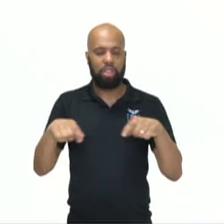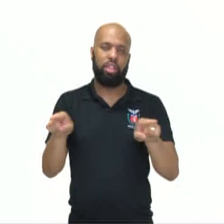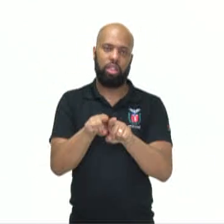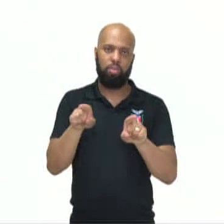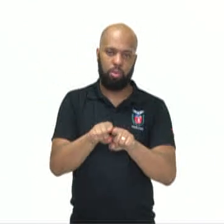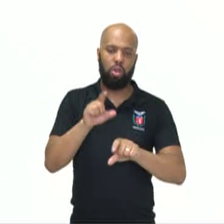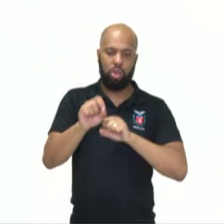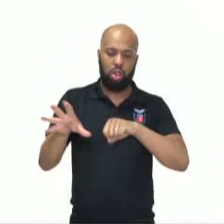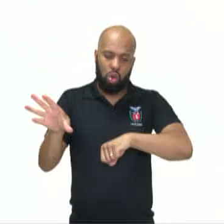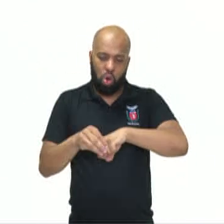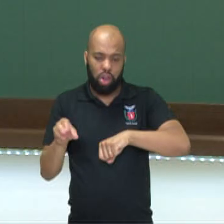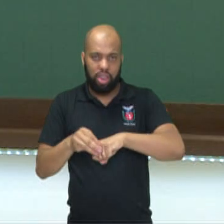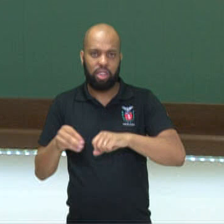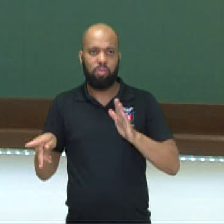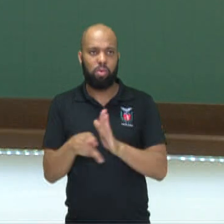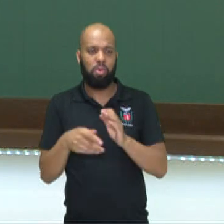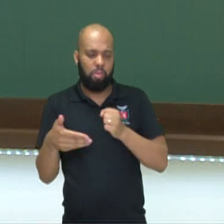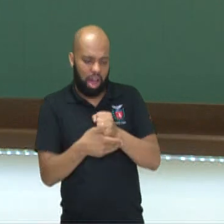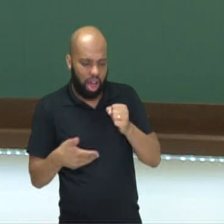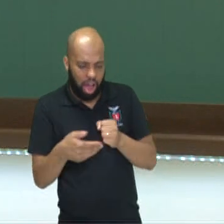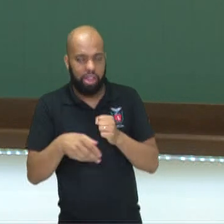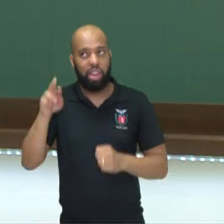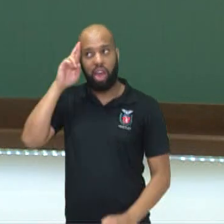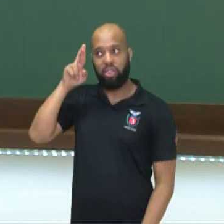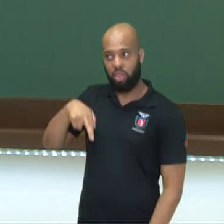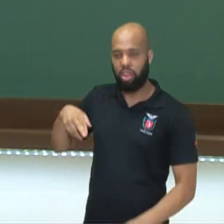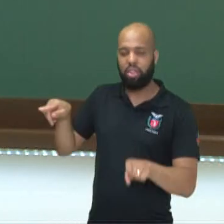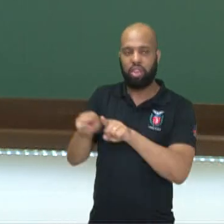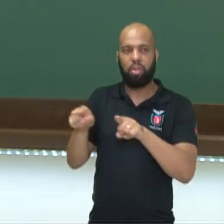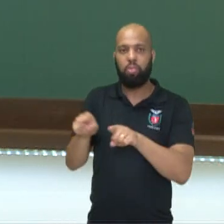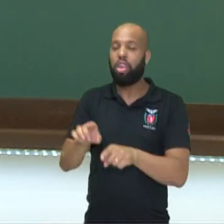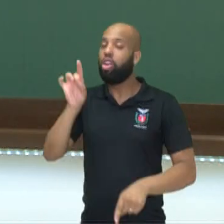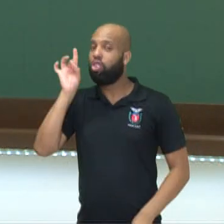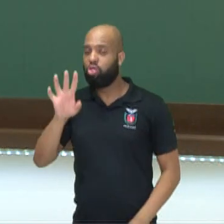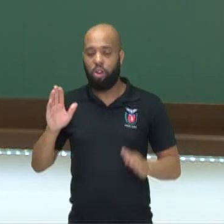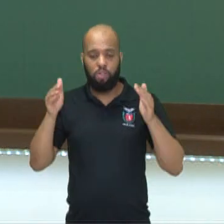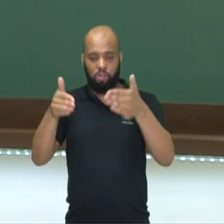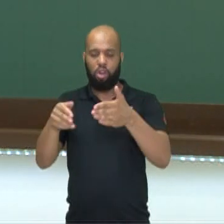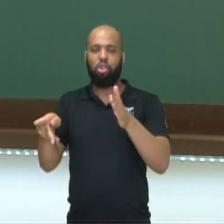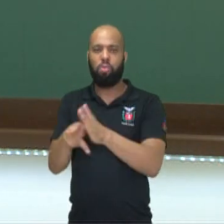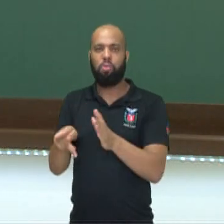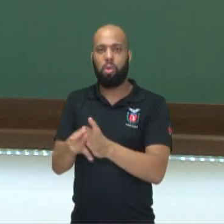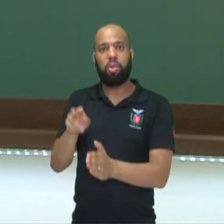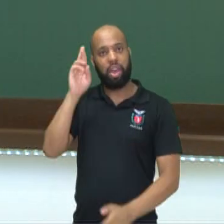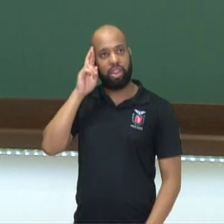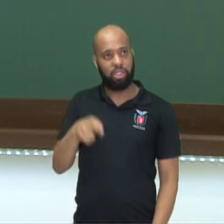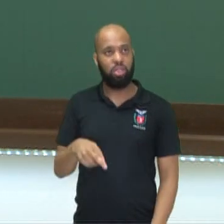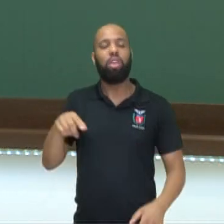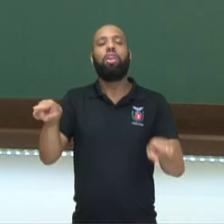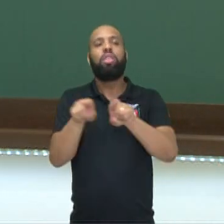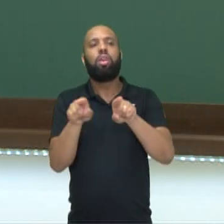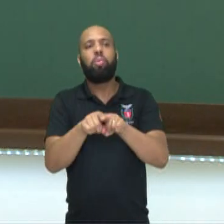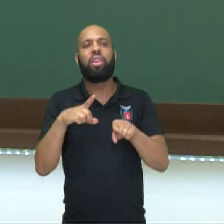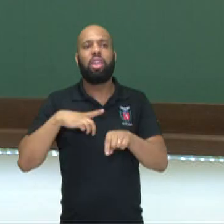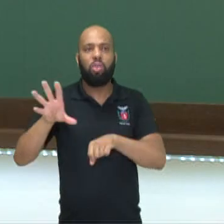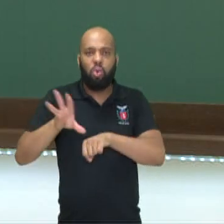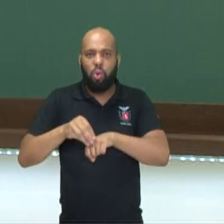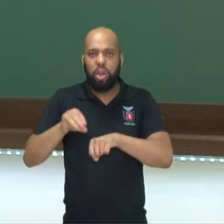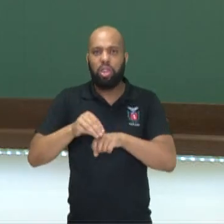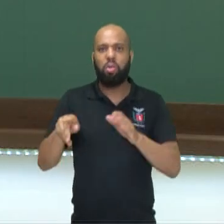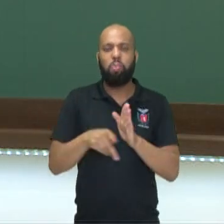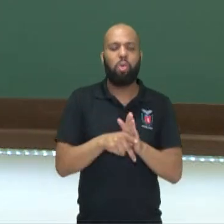a priori do mundo, aquele racional, puramente racional. E, por outro lado, temos também